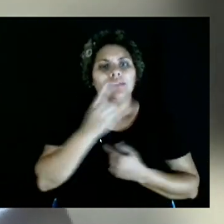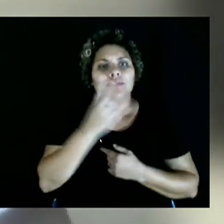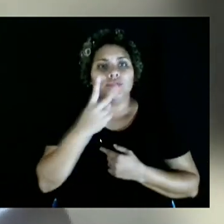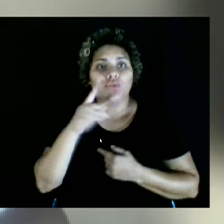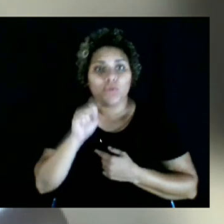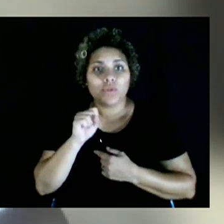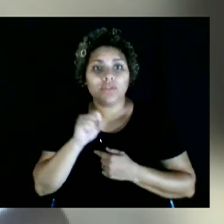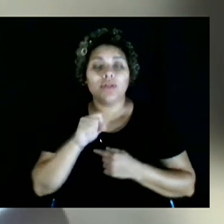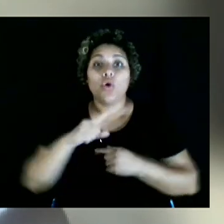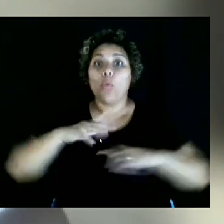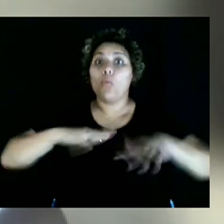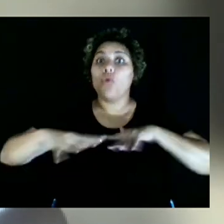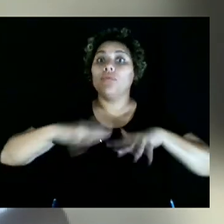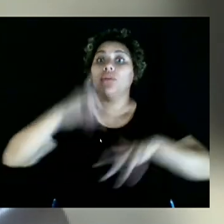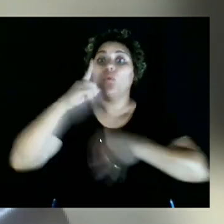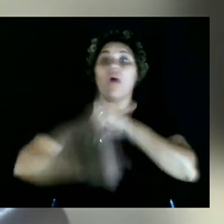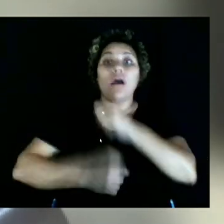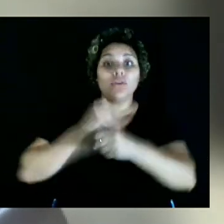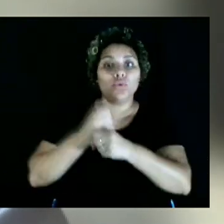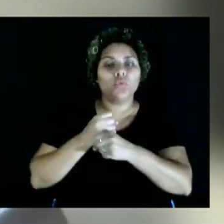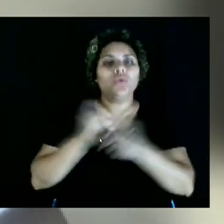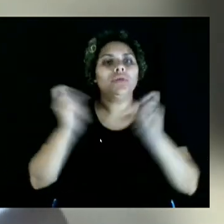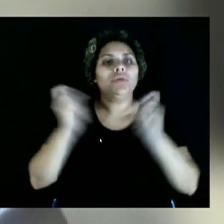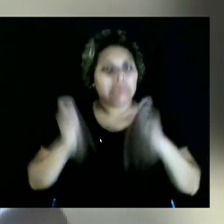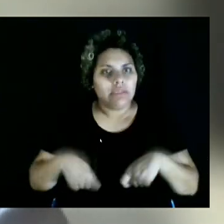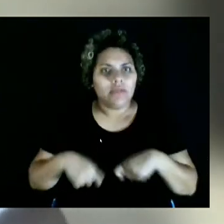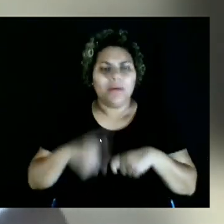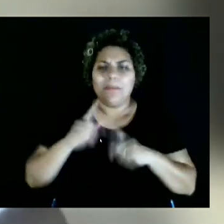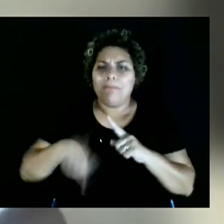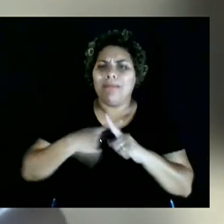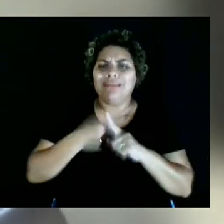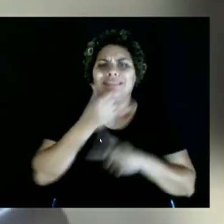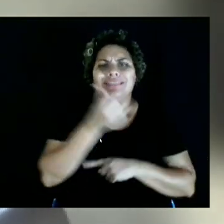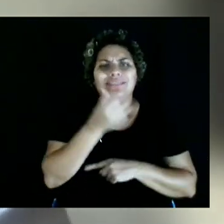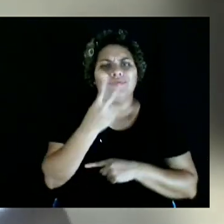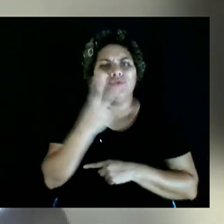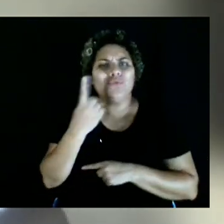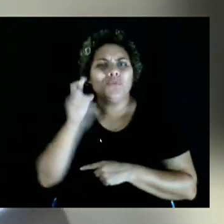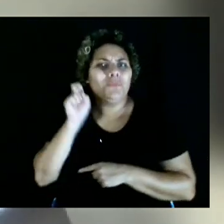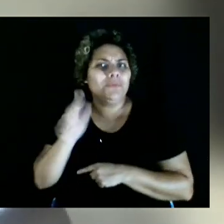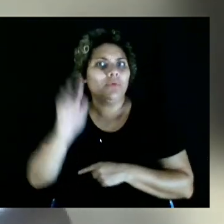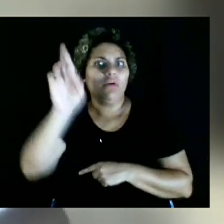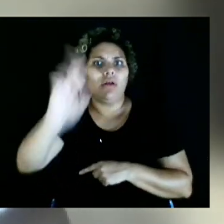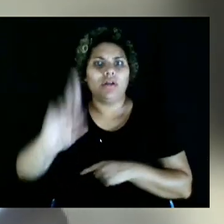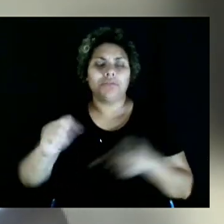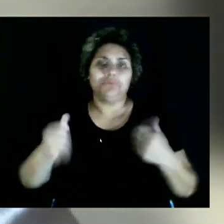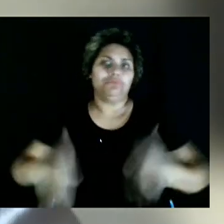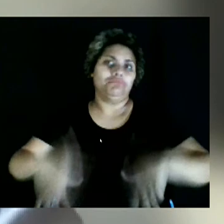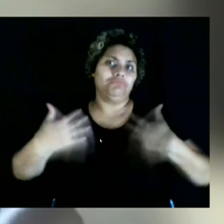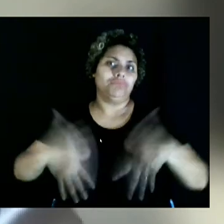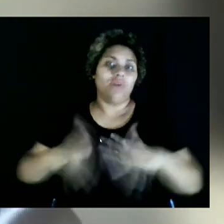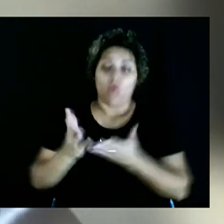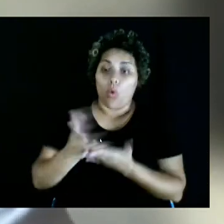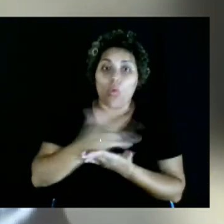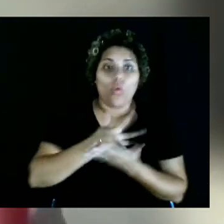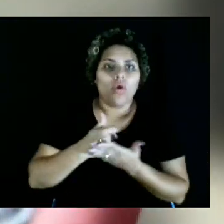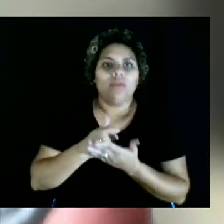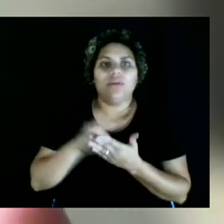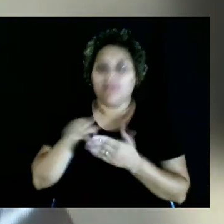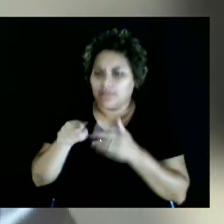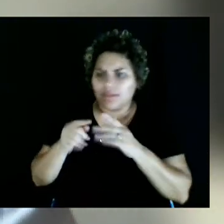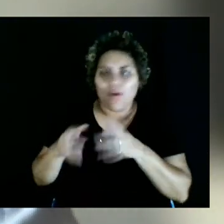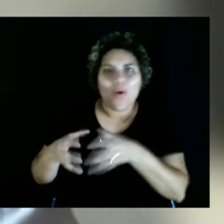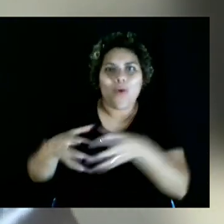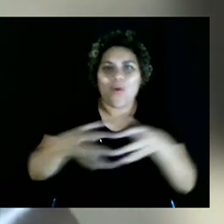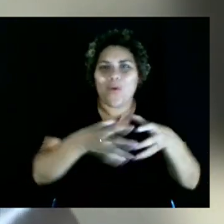anualmente mais de 621 milhões de reais, quer dizer, então é um dado muito expressivo sobre essas entidades. E a gente realmente, analisando